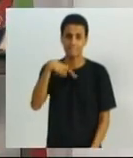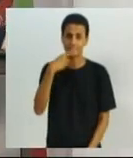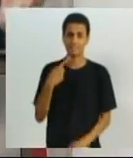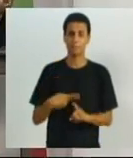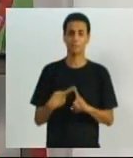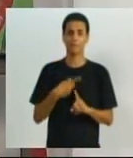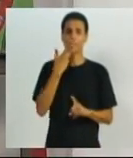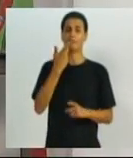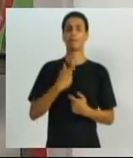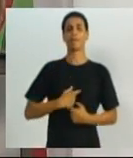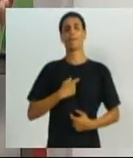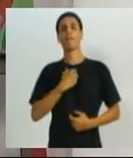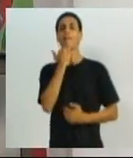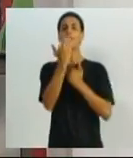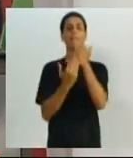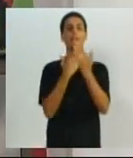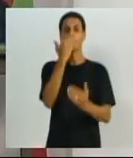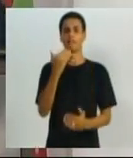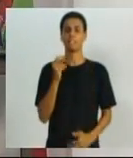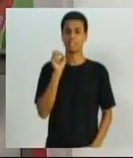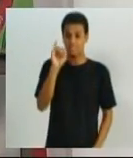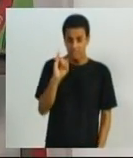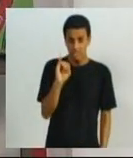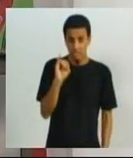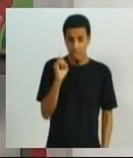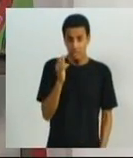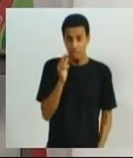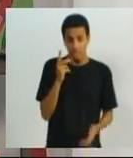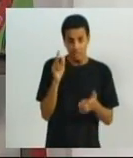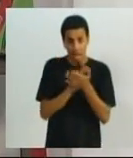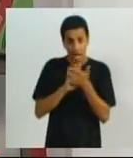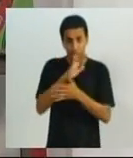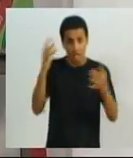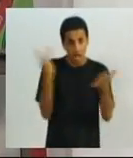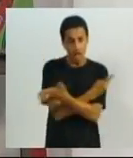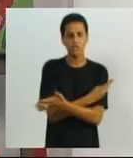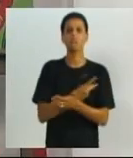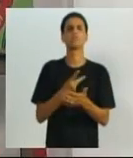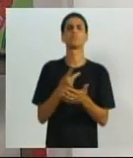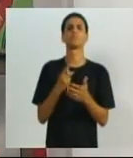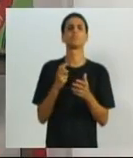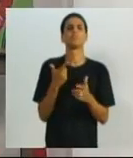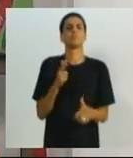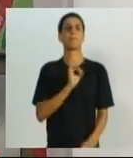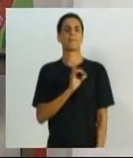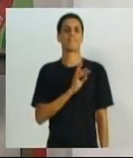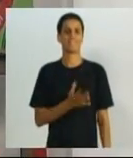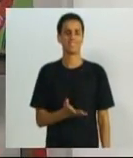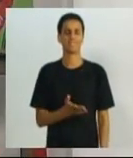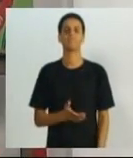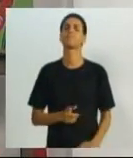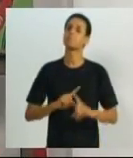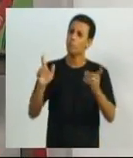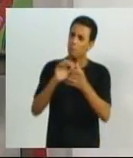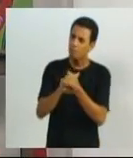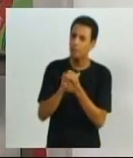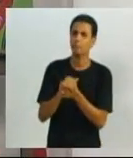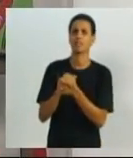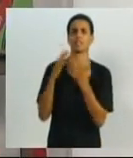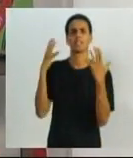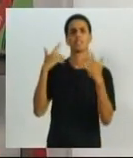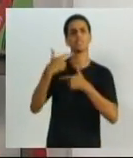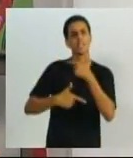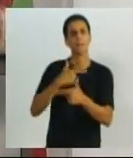bravata. Quem não deve, companheiros, não teme. Parabéns pela iniciativa de fazer em Blumenau